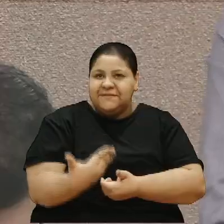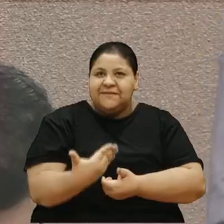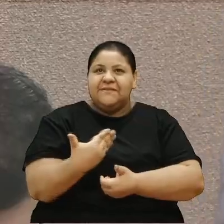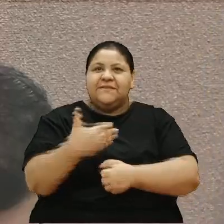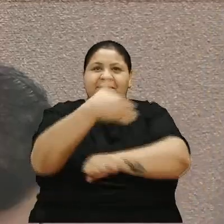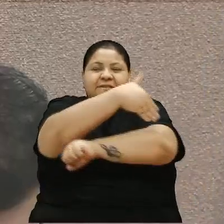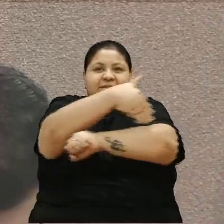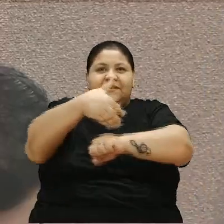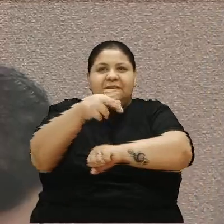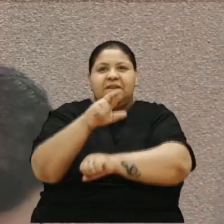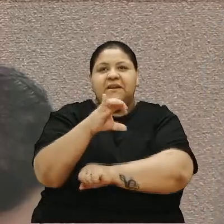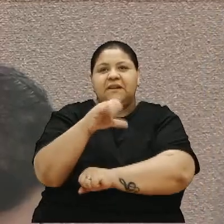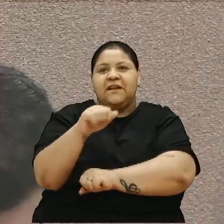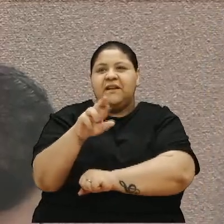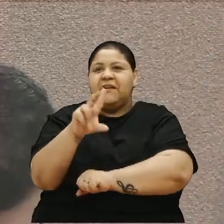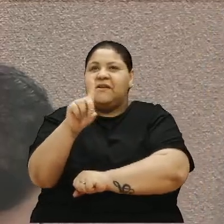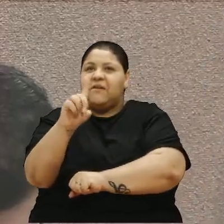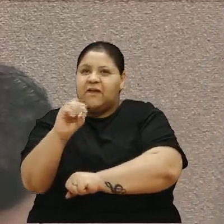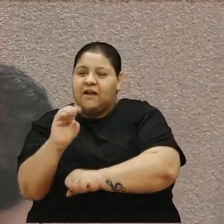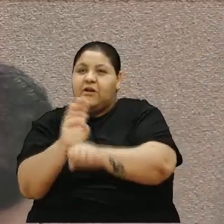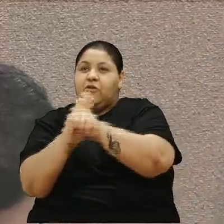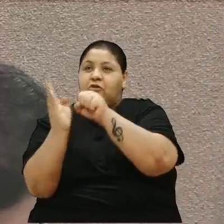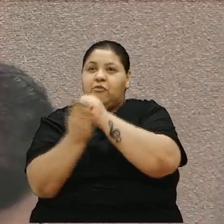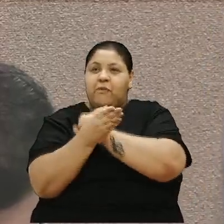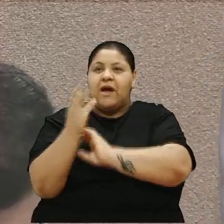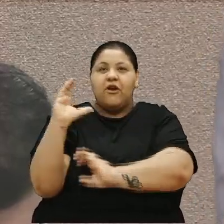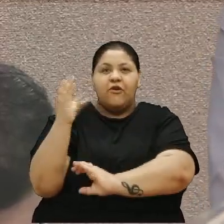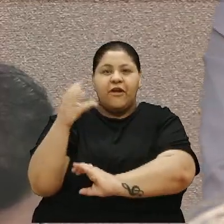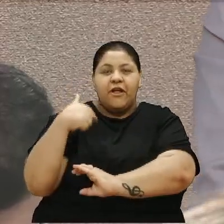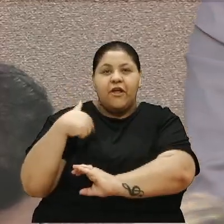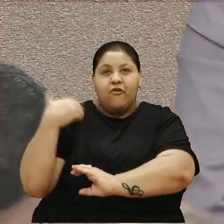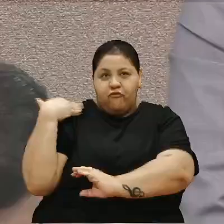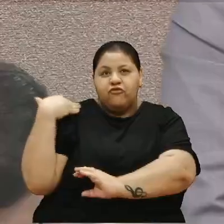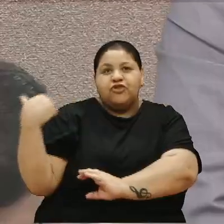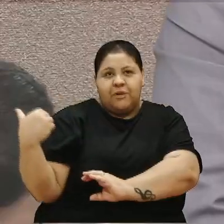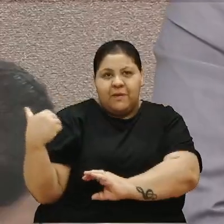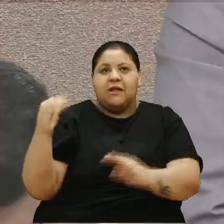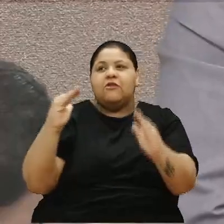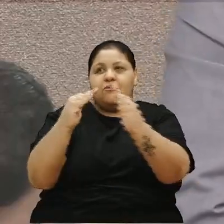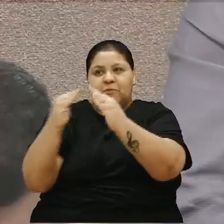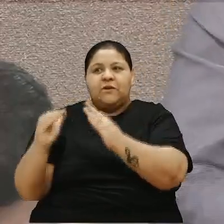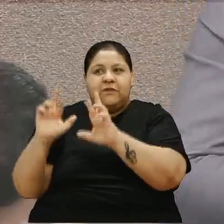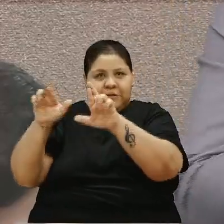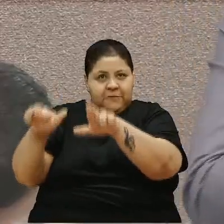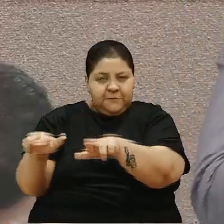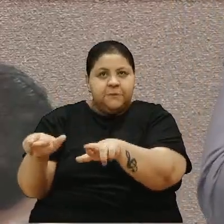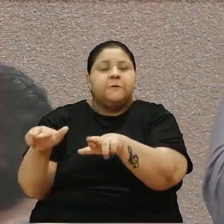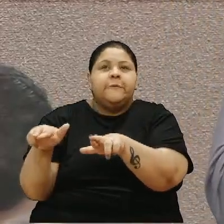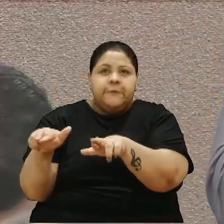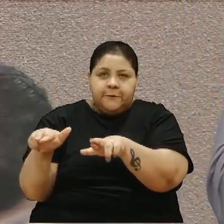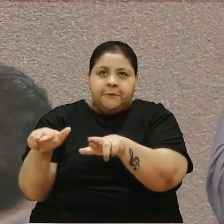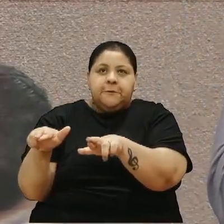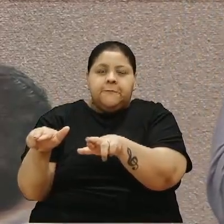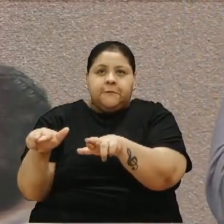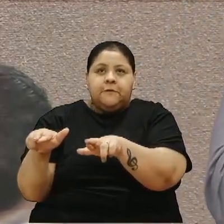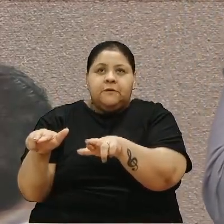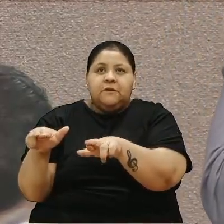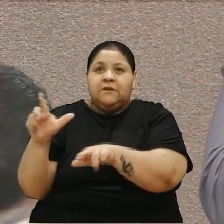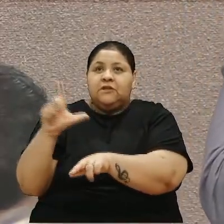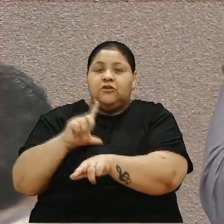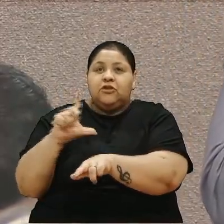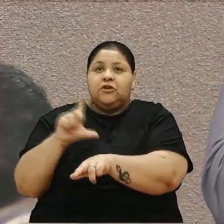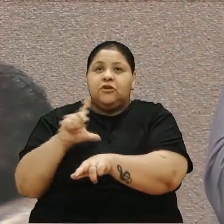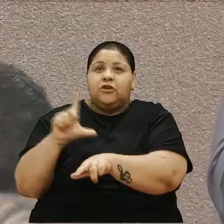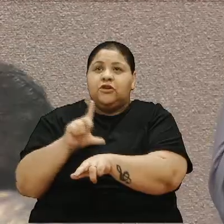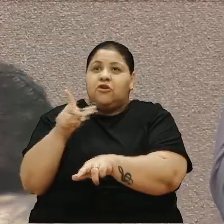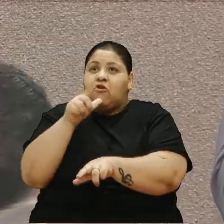rua Ricardo Martini, no bairro Cruzeiro, na qual eu fui acionado pelos moradores daquela região, e eles tinham um vazamento